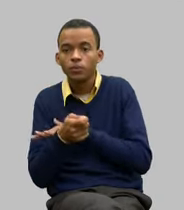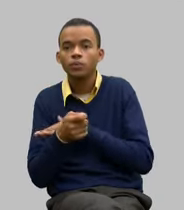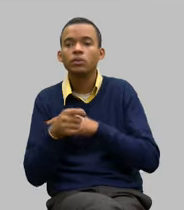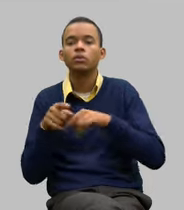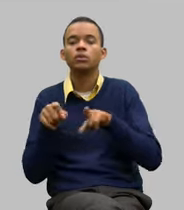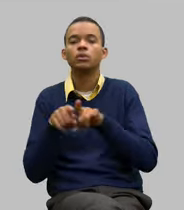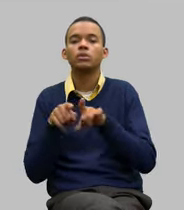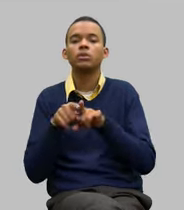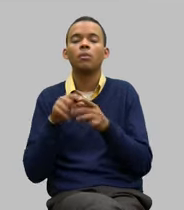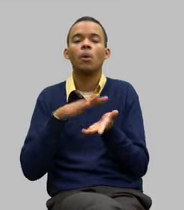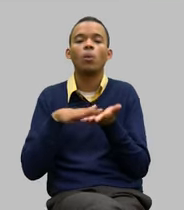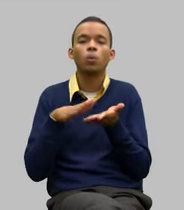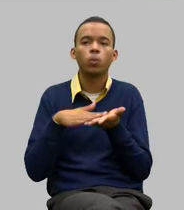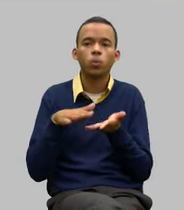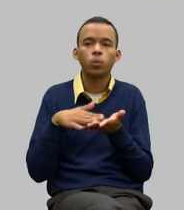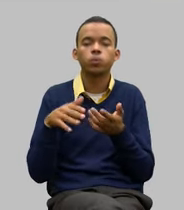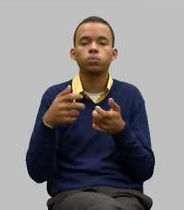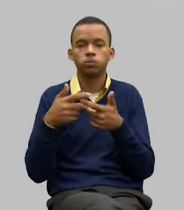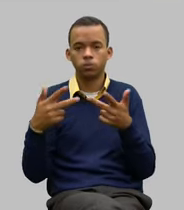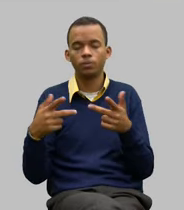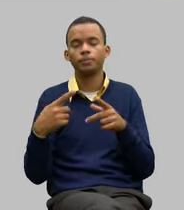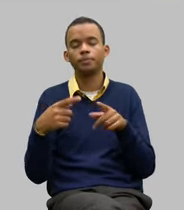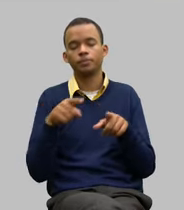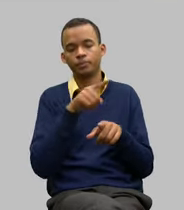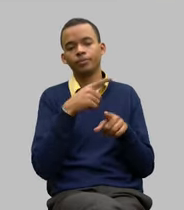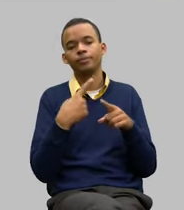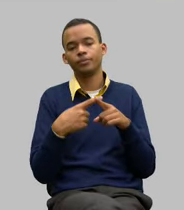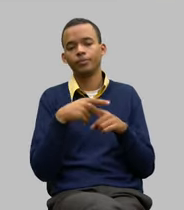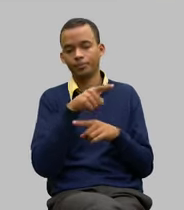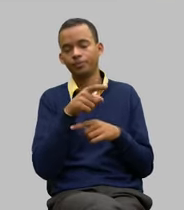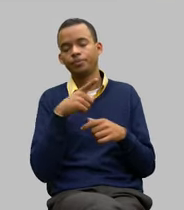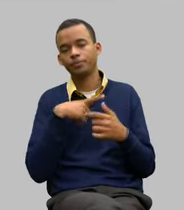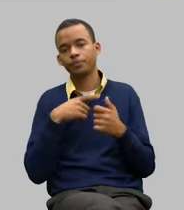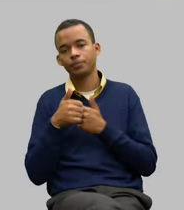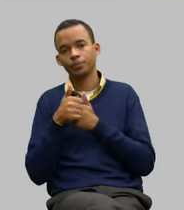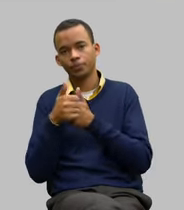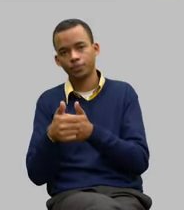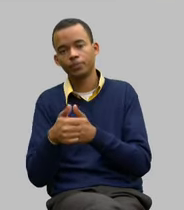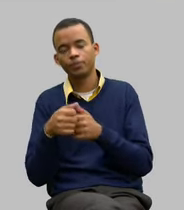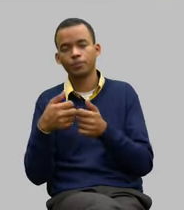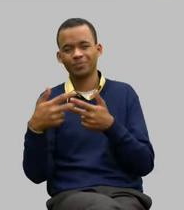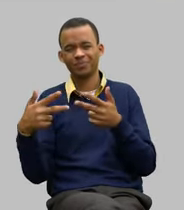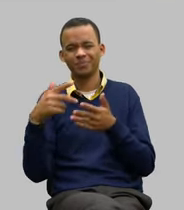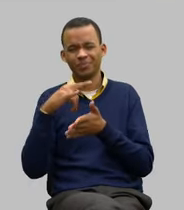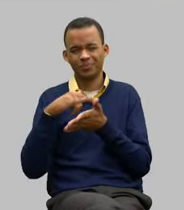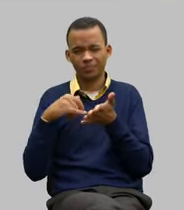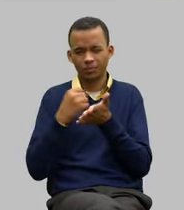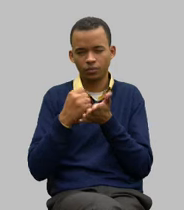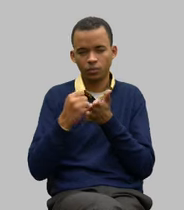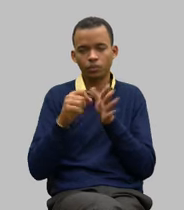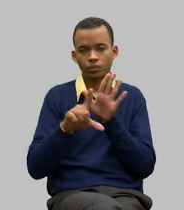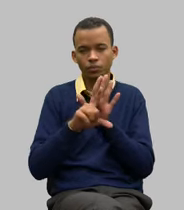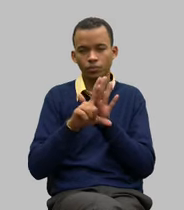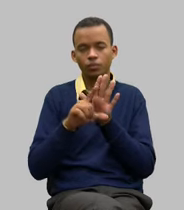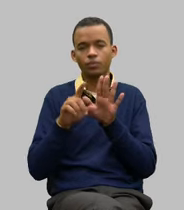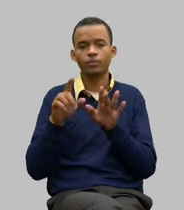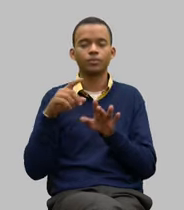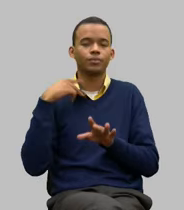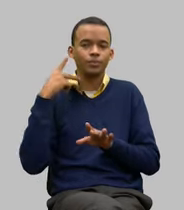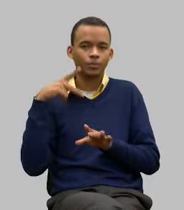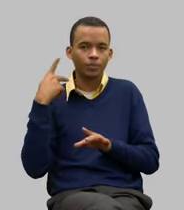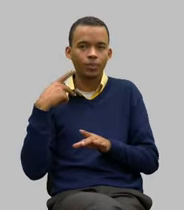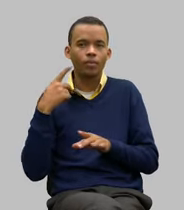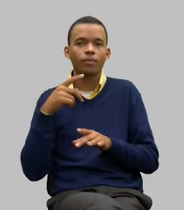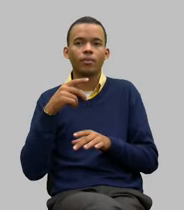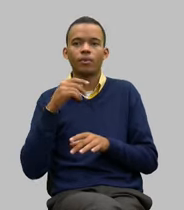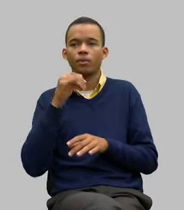inclusive as emendas parlamentares só para deixar isso aqui bem bem claro investimentos